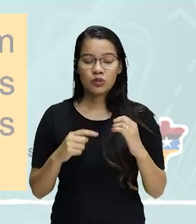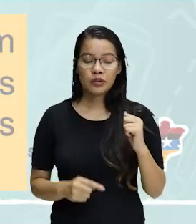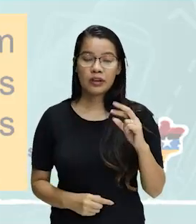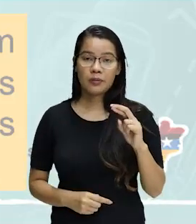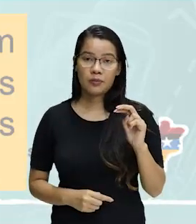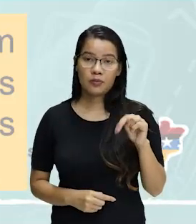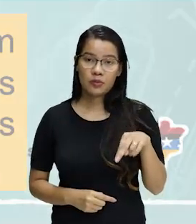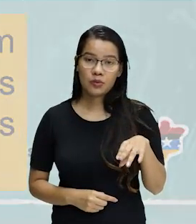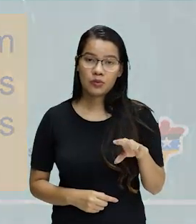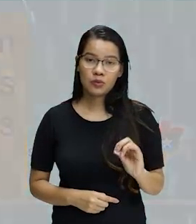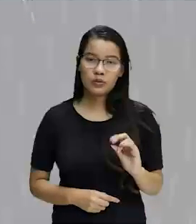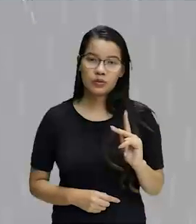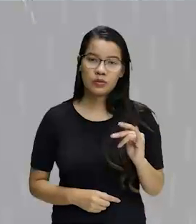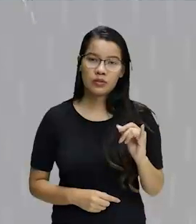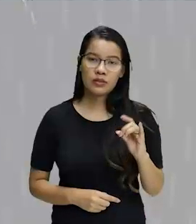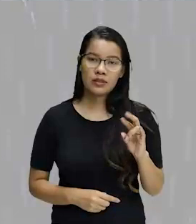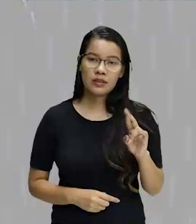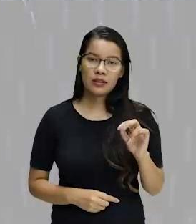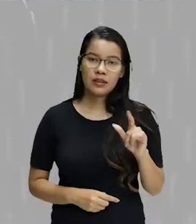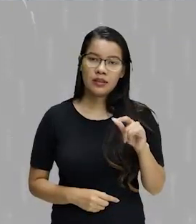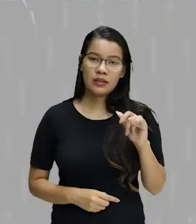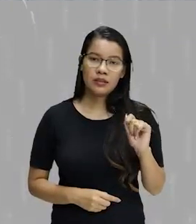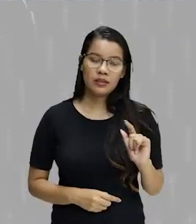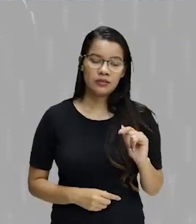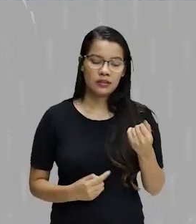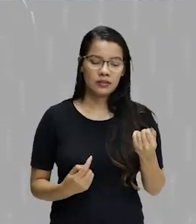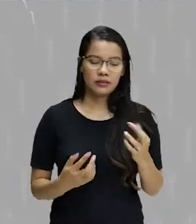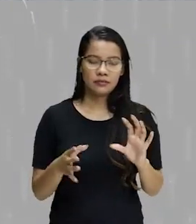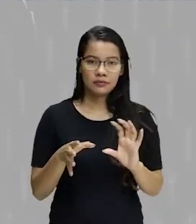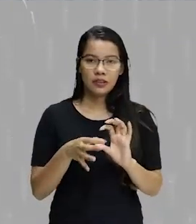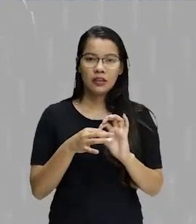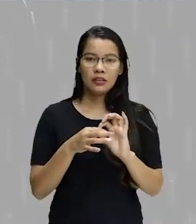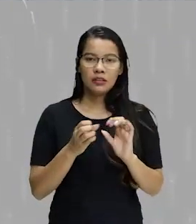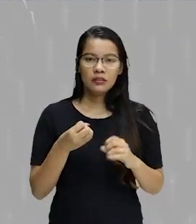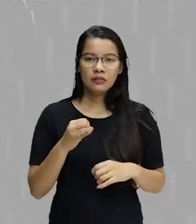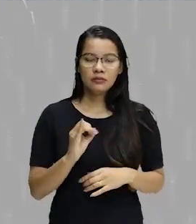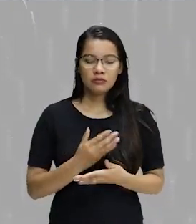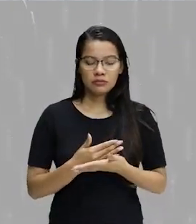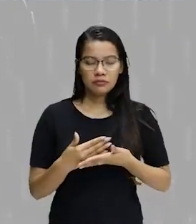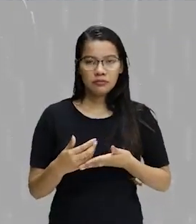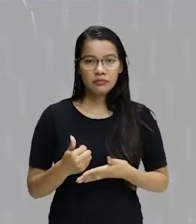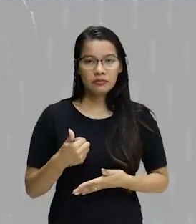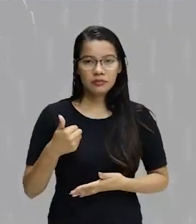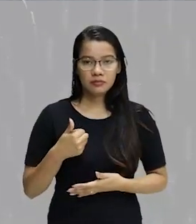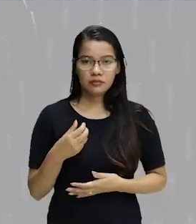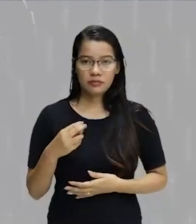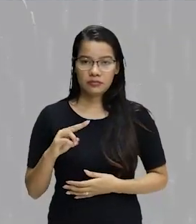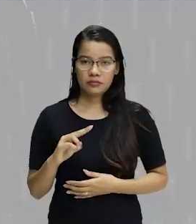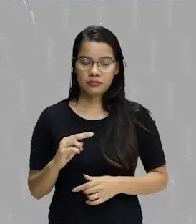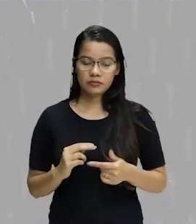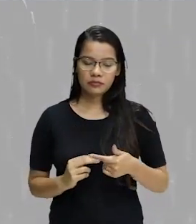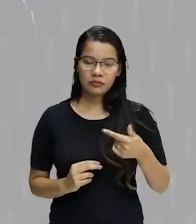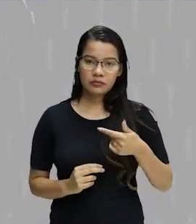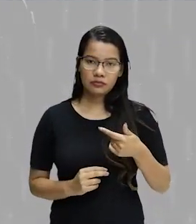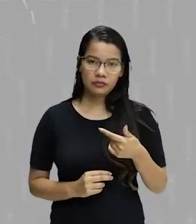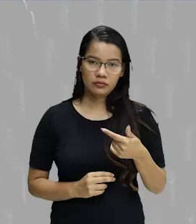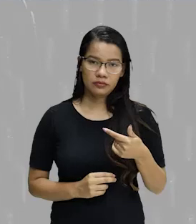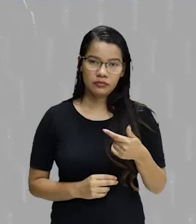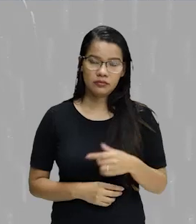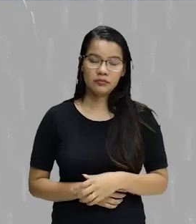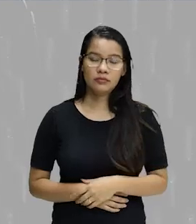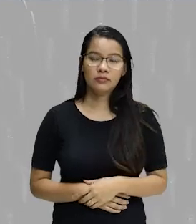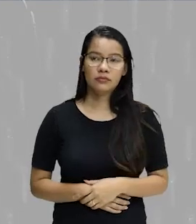carbono essa hidroxila está ligada. Se estiver ligado a um carbono primário, um álcool primário. Se estiver ligado a um carbono secundário, um